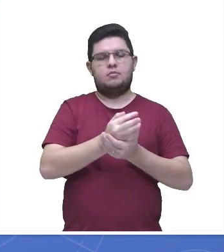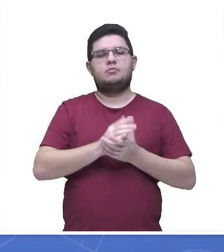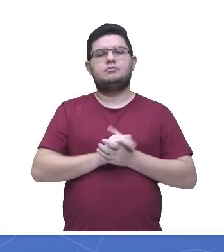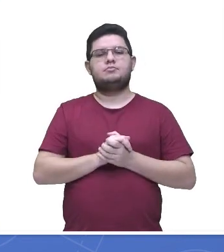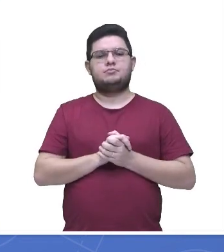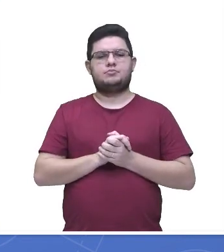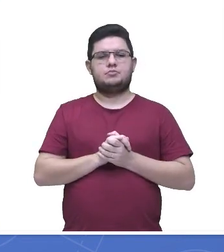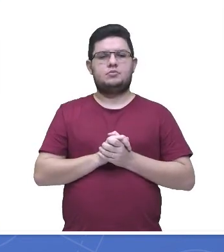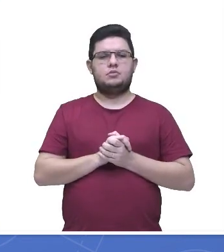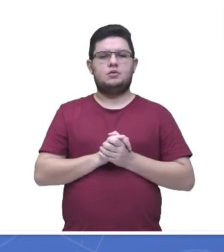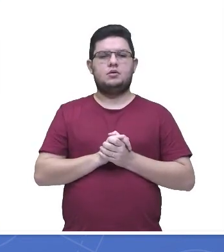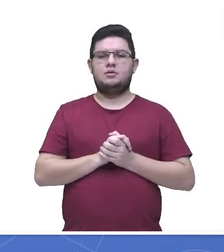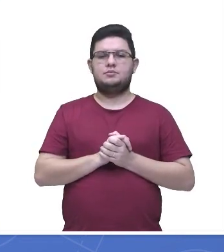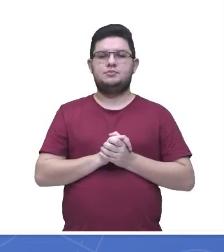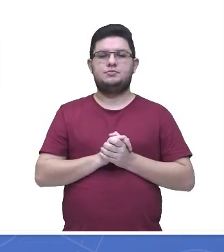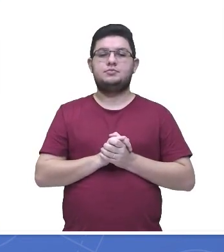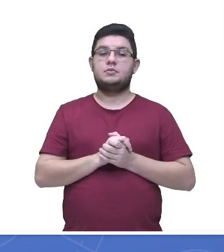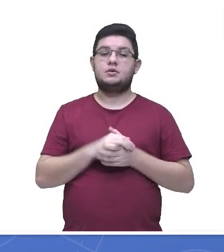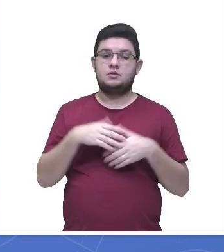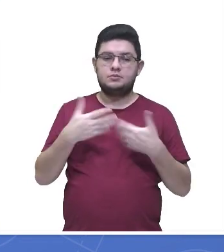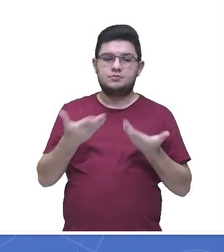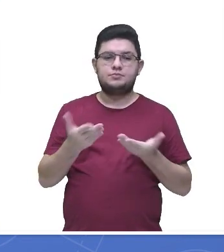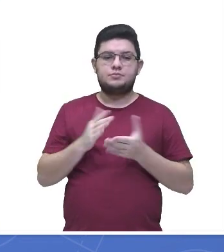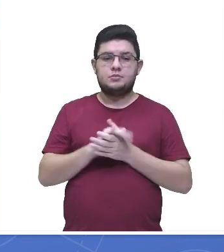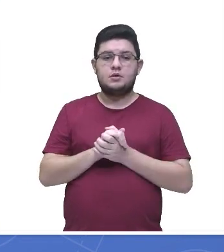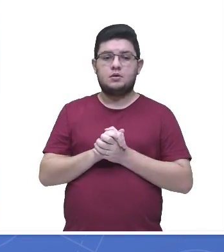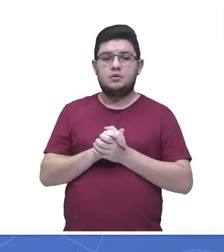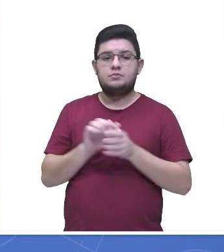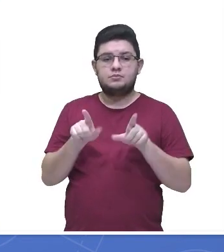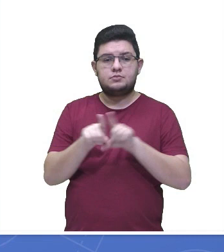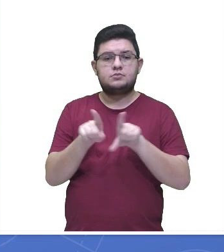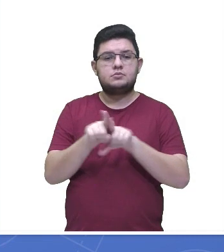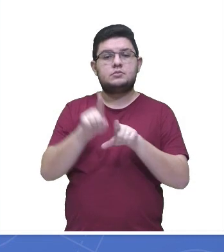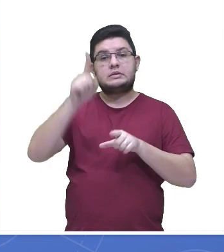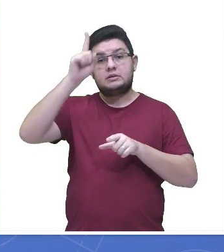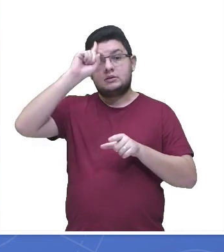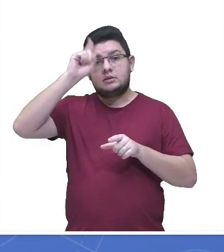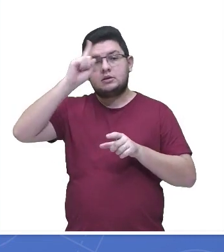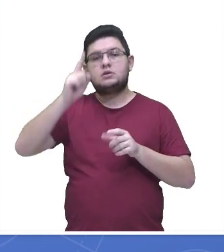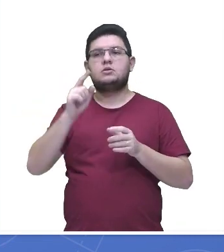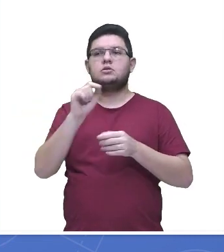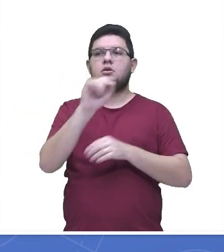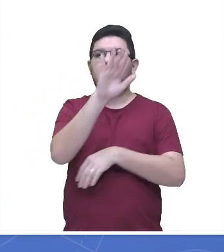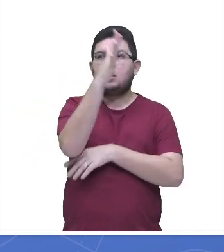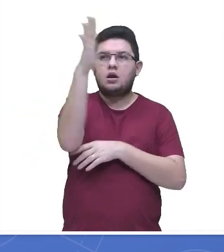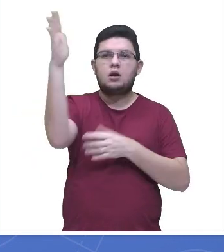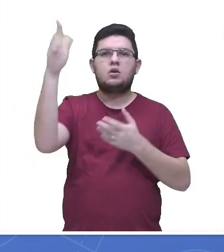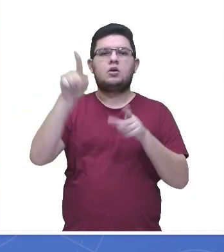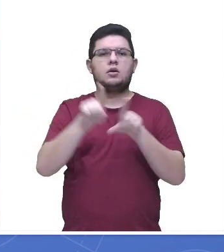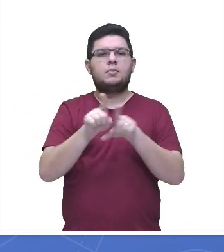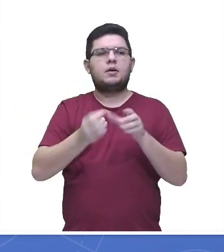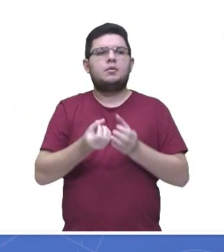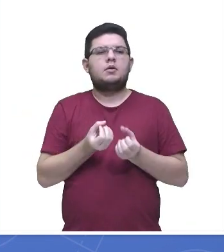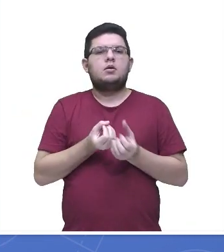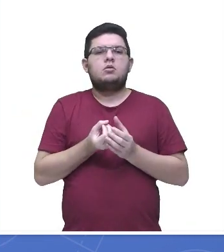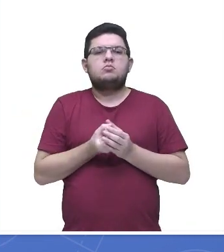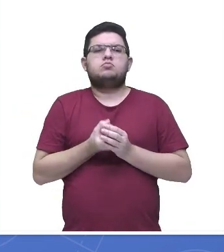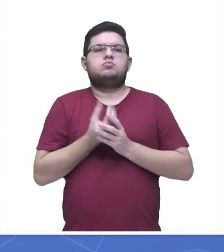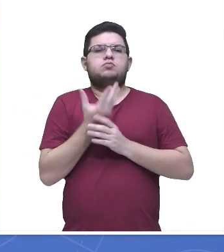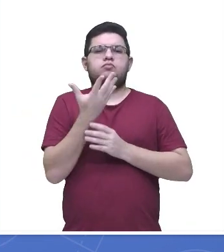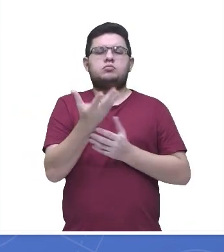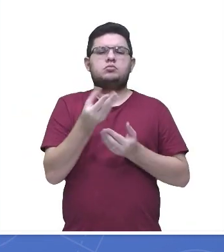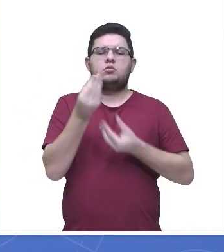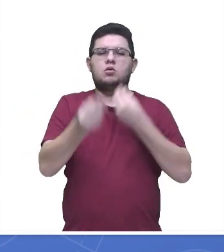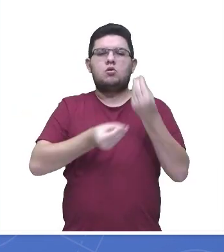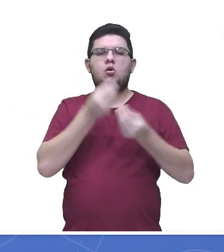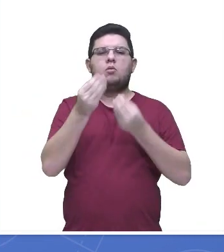outro contraponto, certo? O dia a dia, a natureza e as manifestações dos gregos eram retratadas na